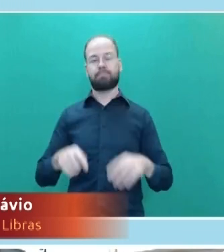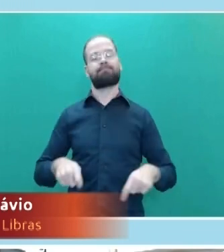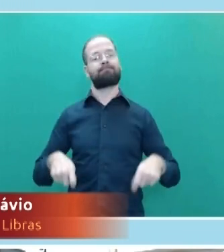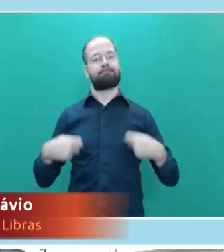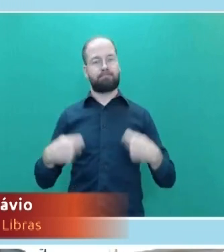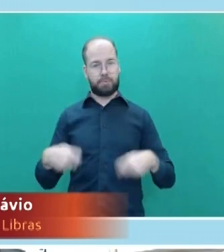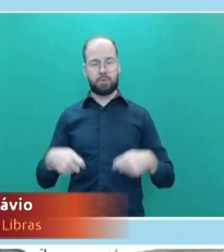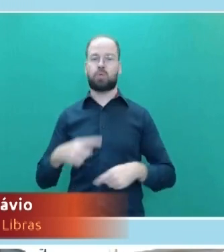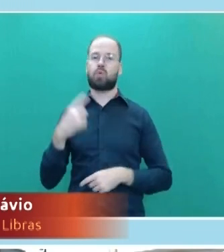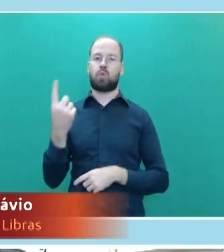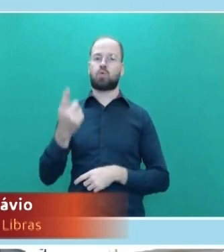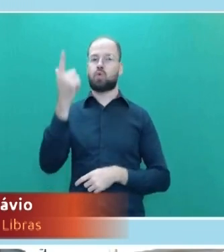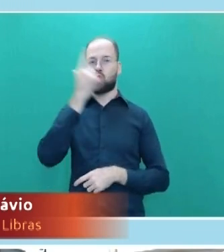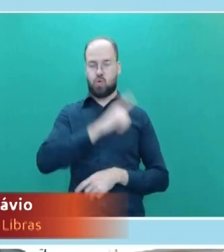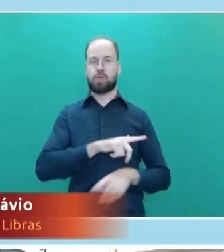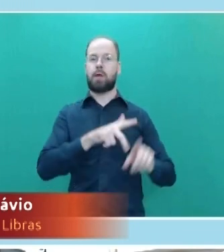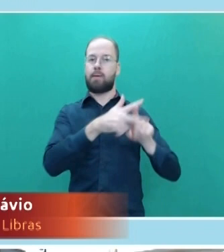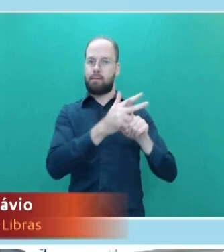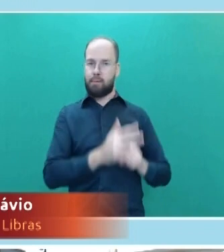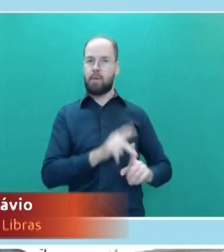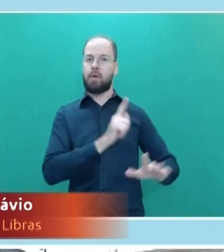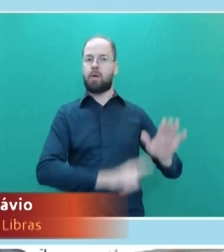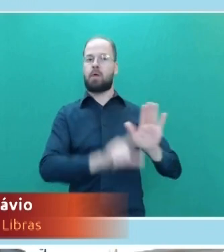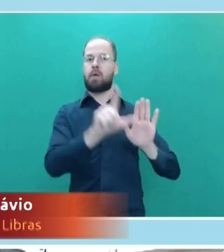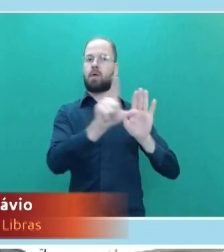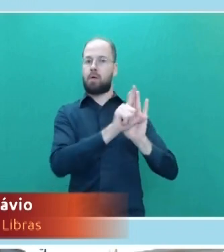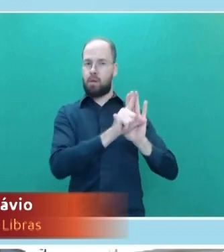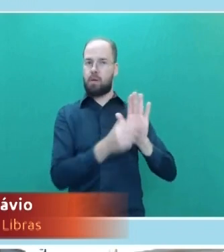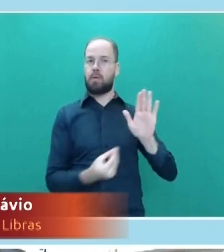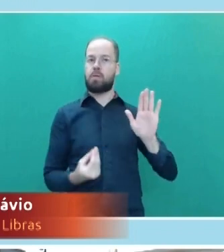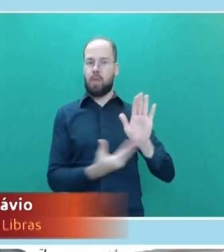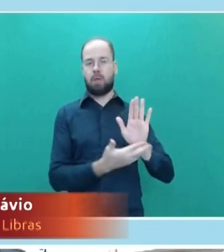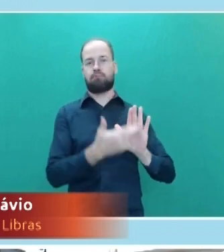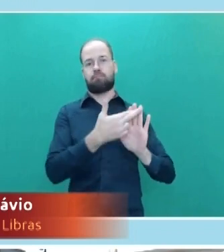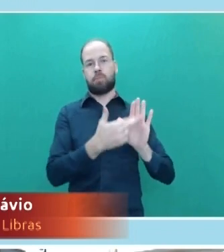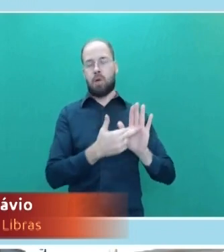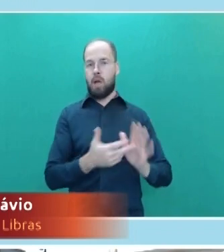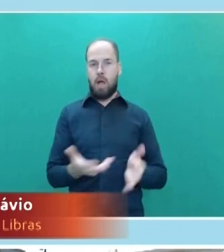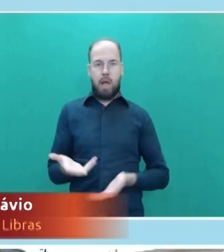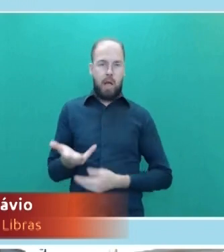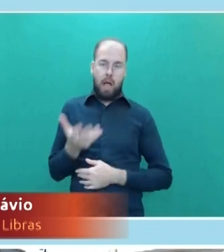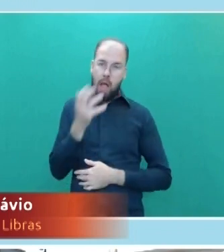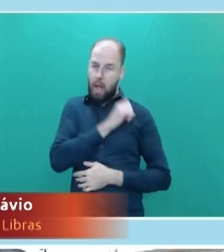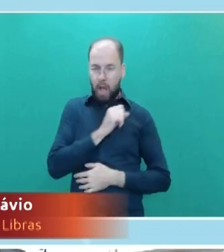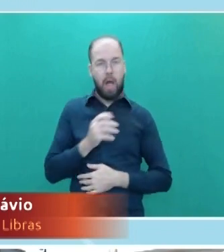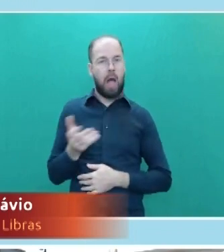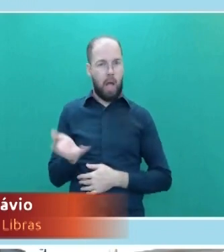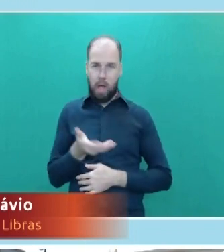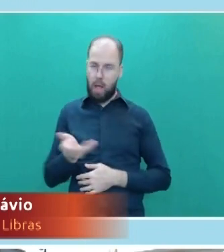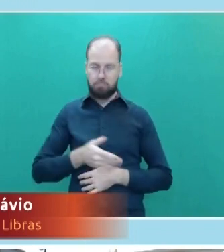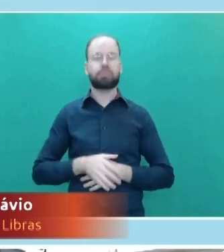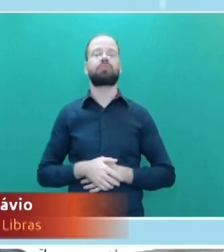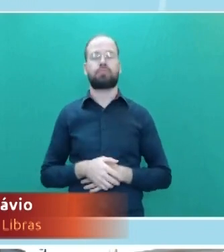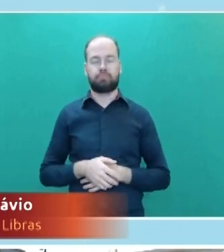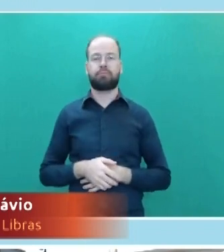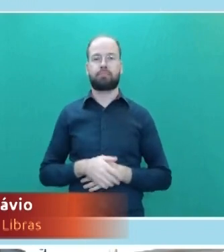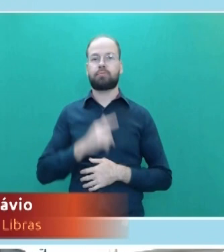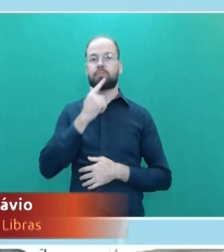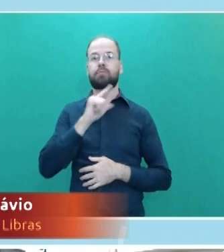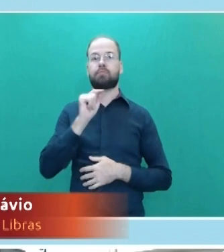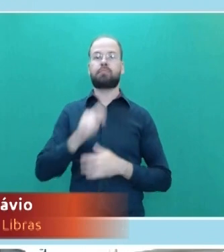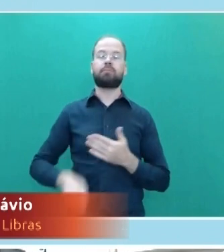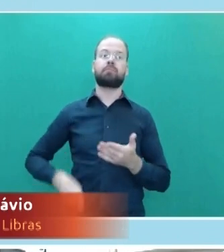gente consiga regulamentar essas profissões para ontem. Uhum. E quem arcaria com essas questões seriam